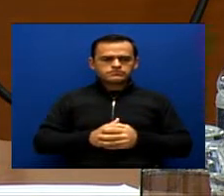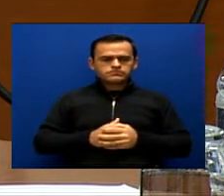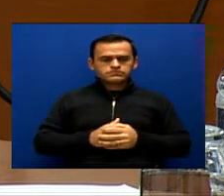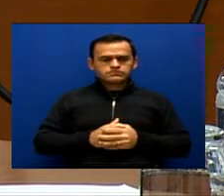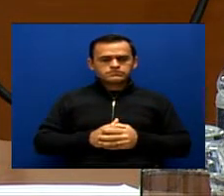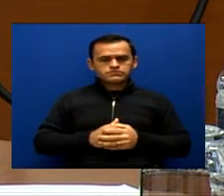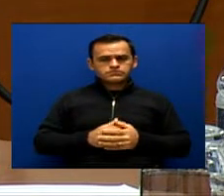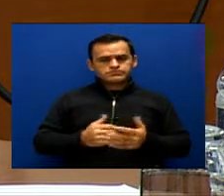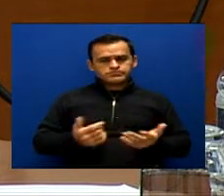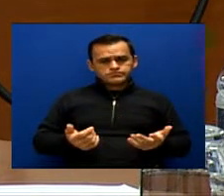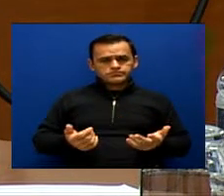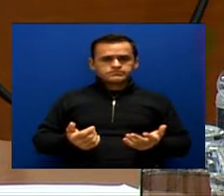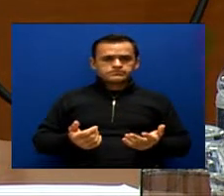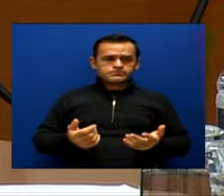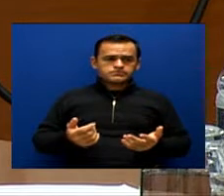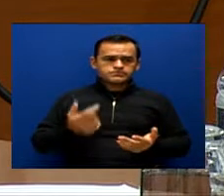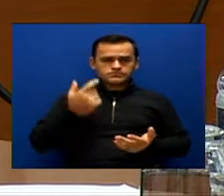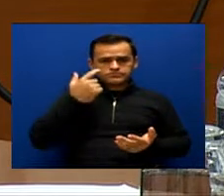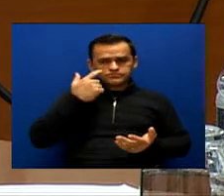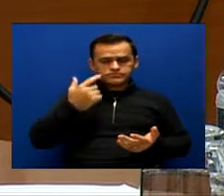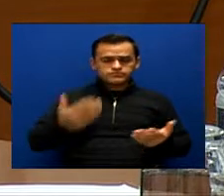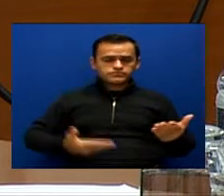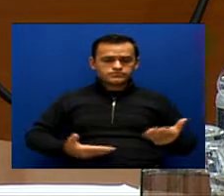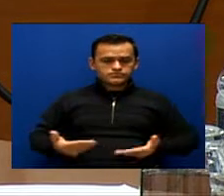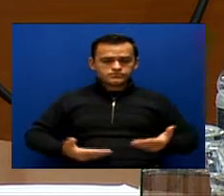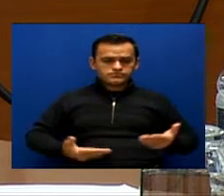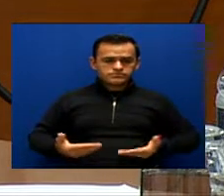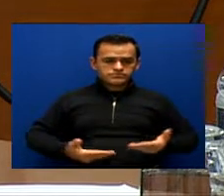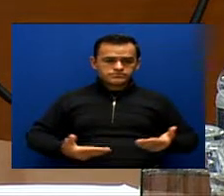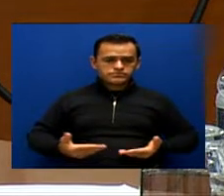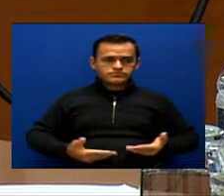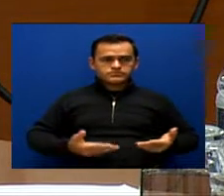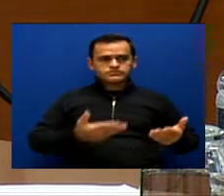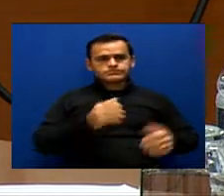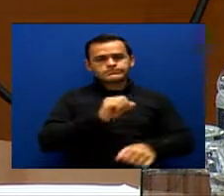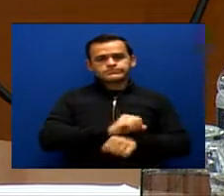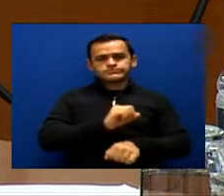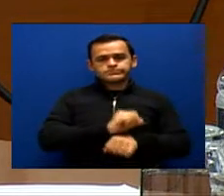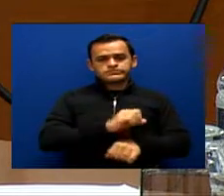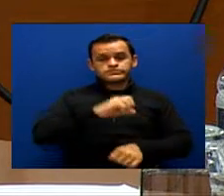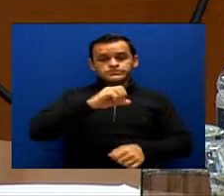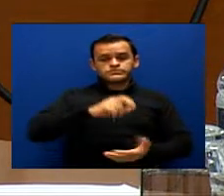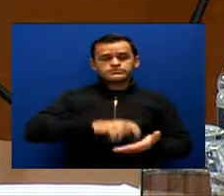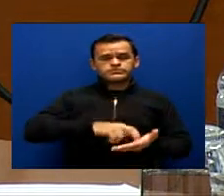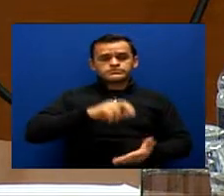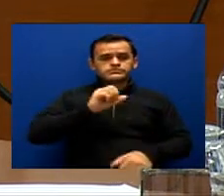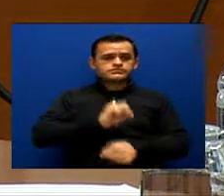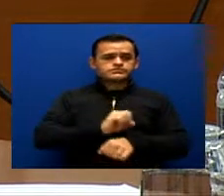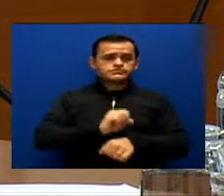Pois é, essas coisas que precisa contar para o funcionário que fica aqui desde 9 horas da manhã.